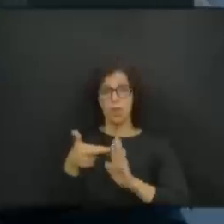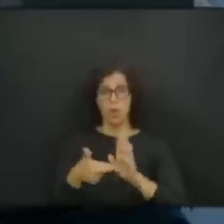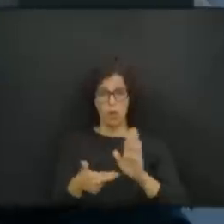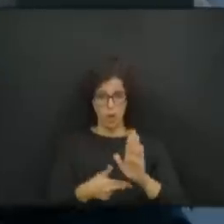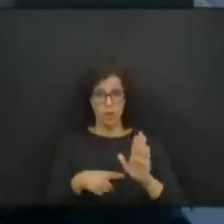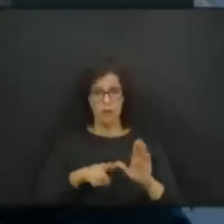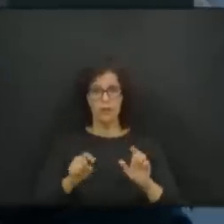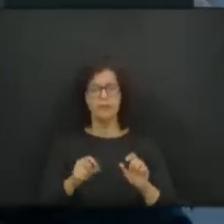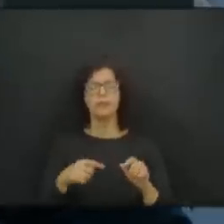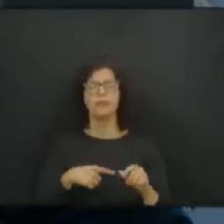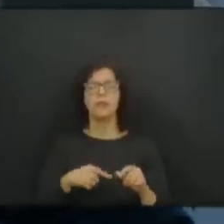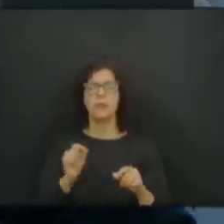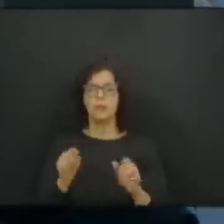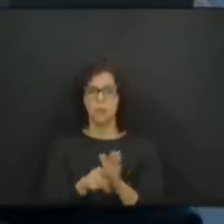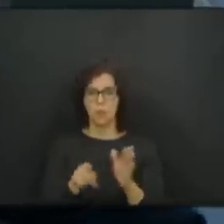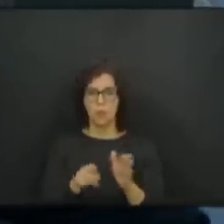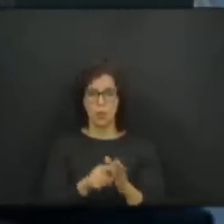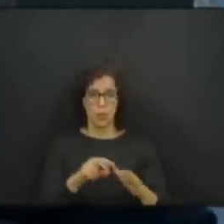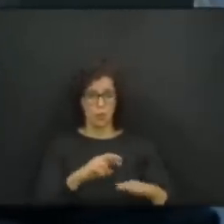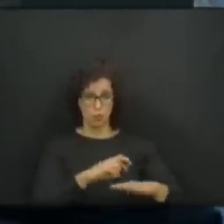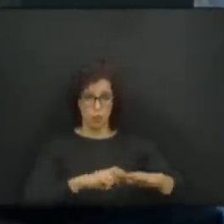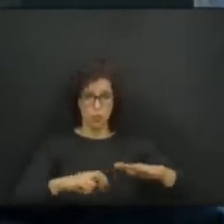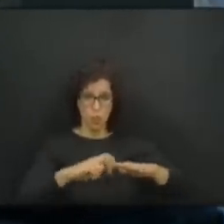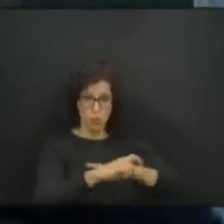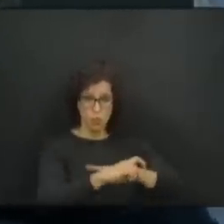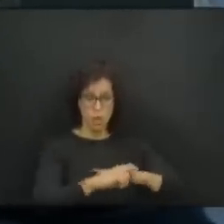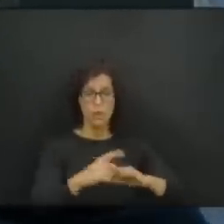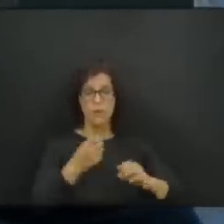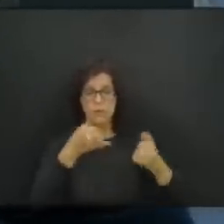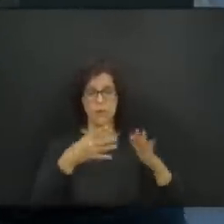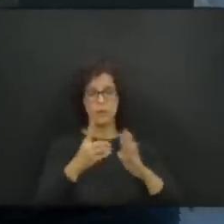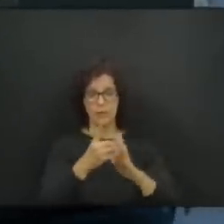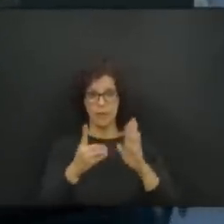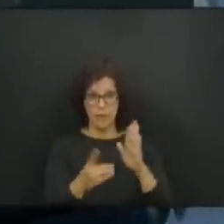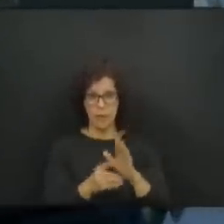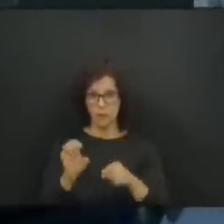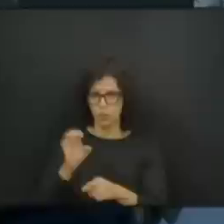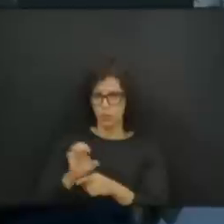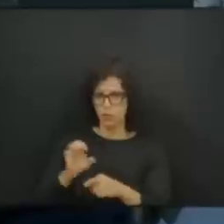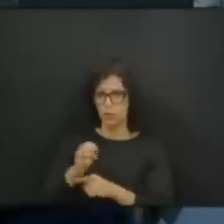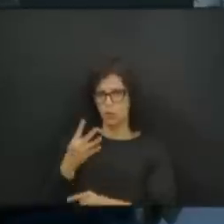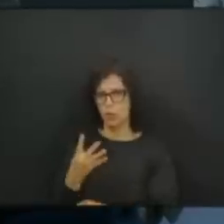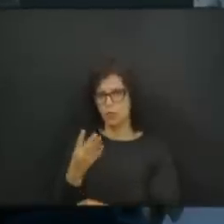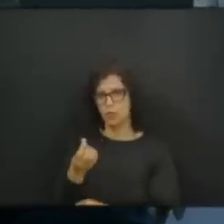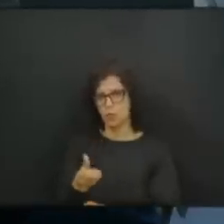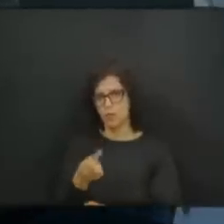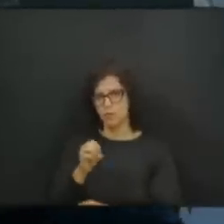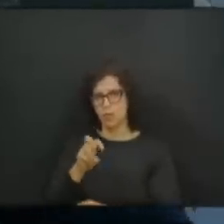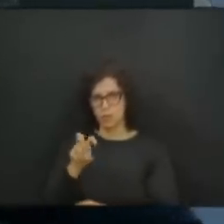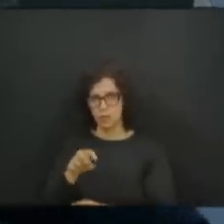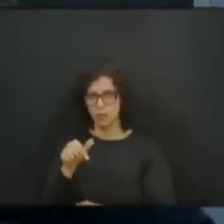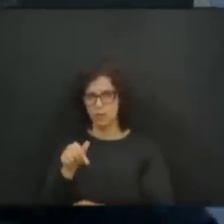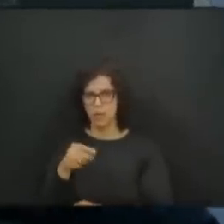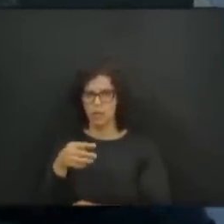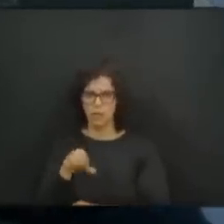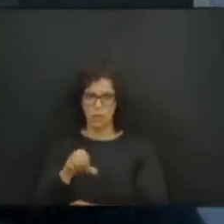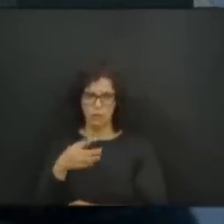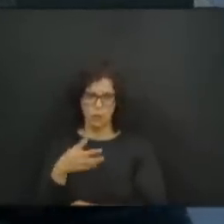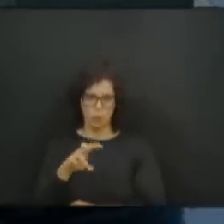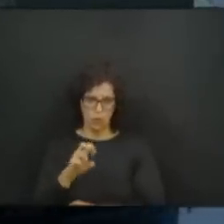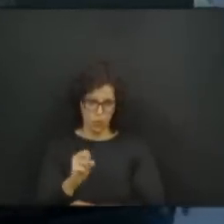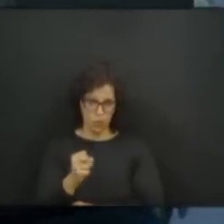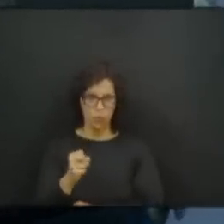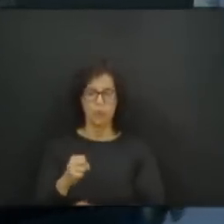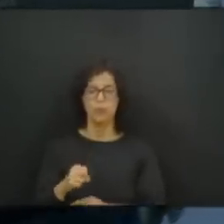normas que criaram define as atribuições do próprio conselho são secretos estaduais 4605 7948